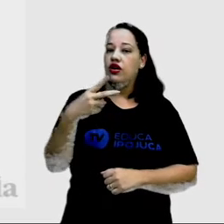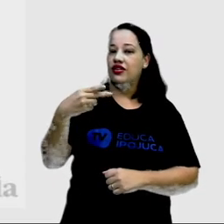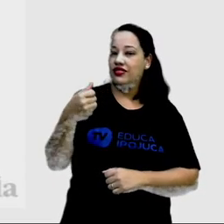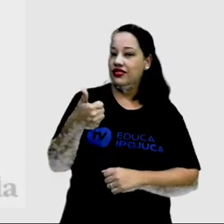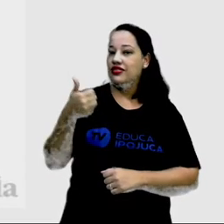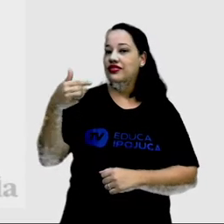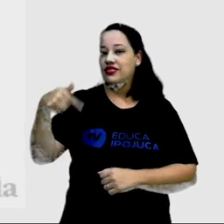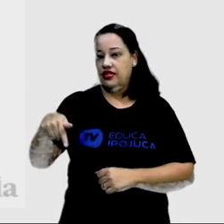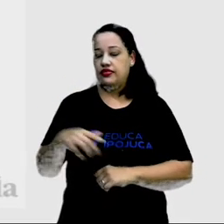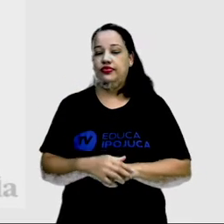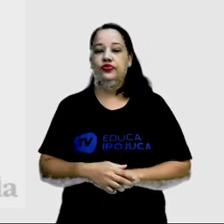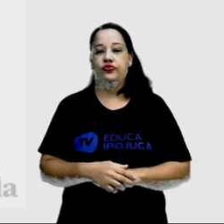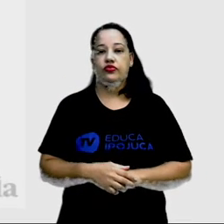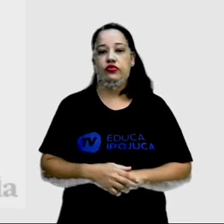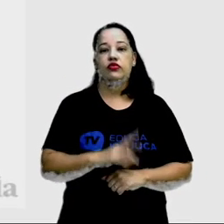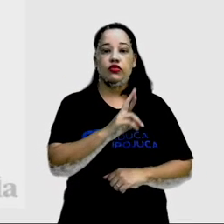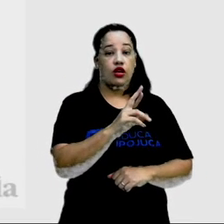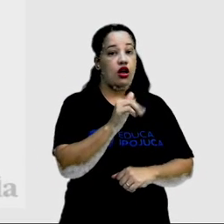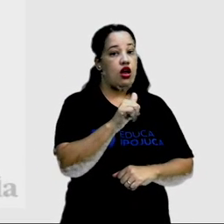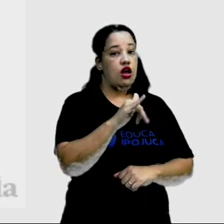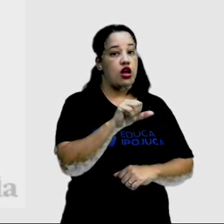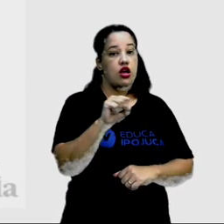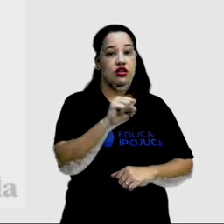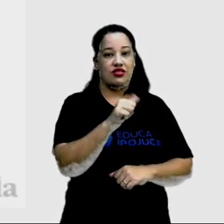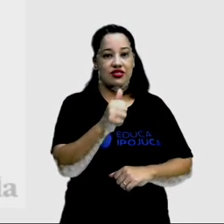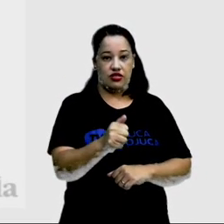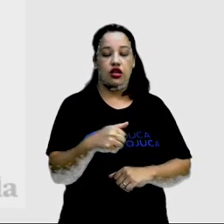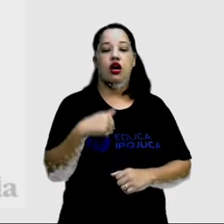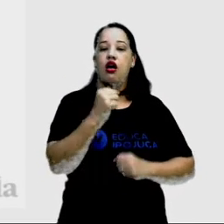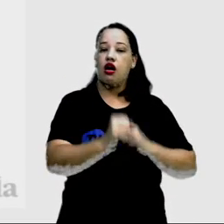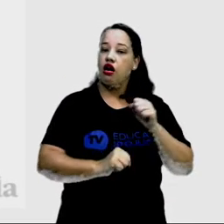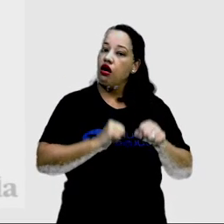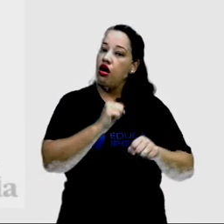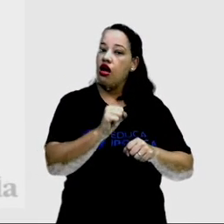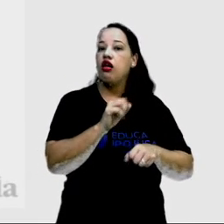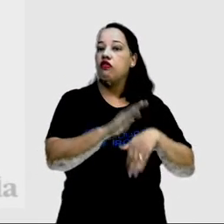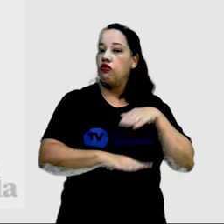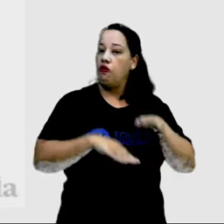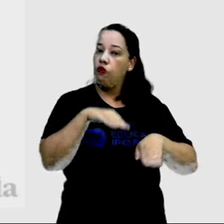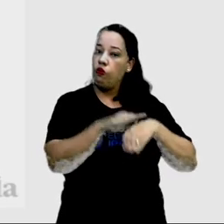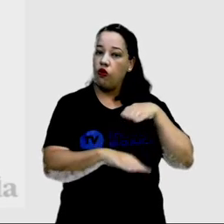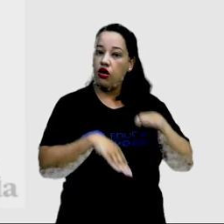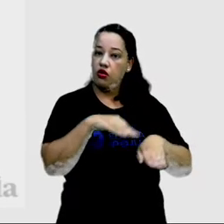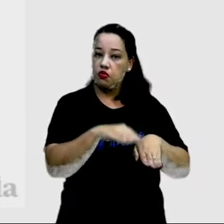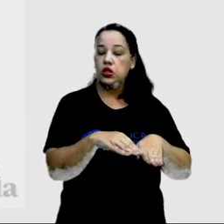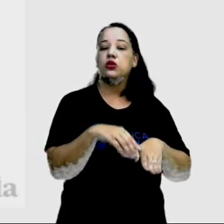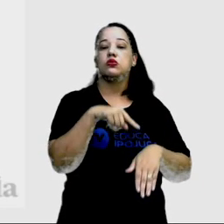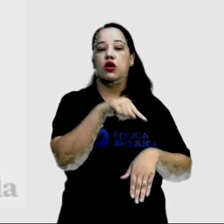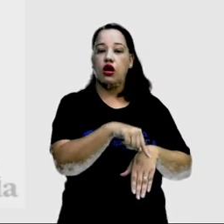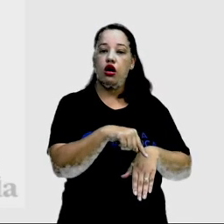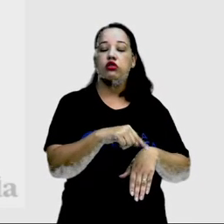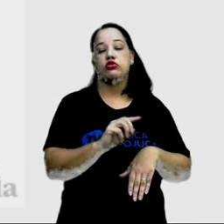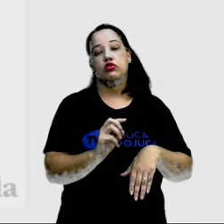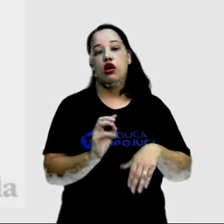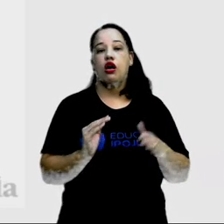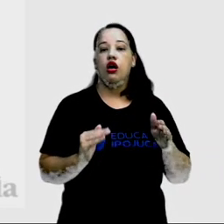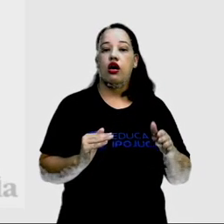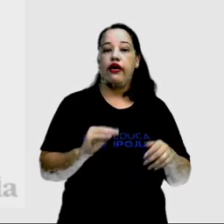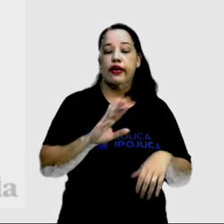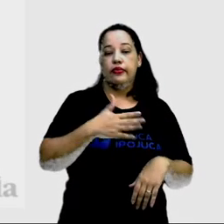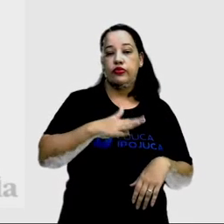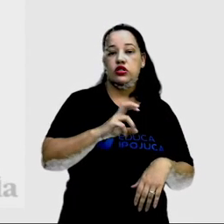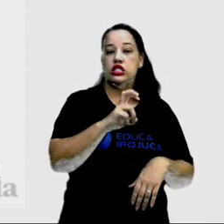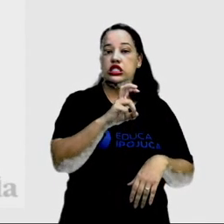às 12 horas e 55 minutos, caminhando até a escola, que fica a 5 minutos.